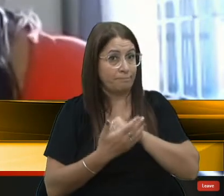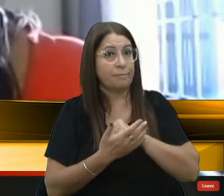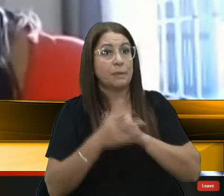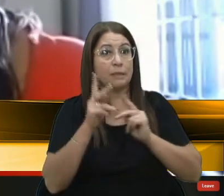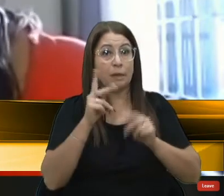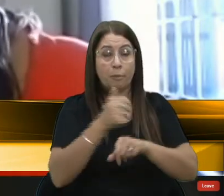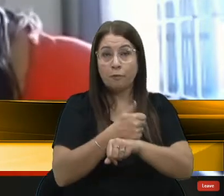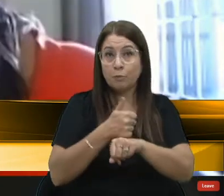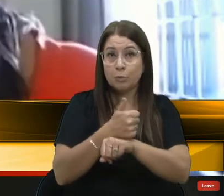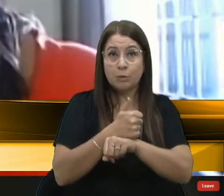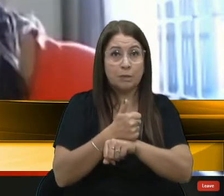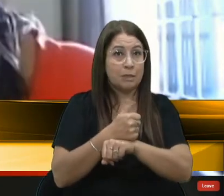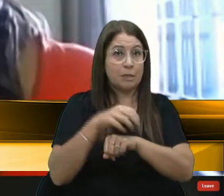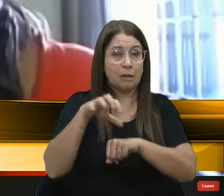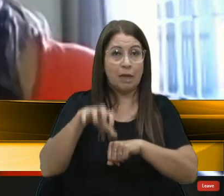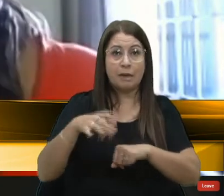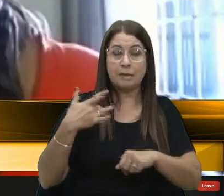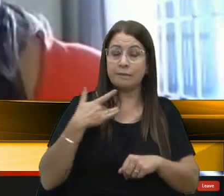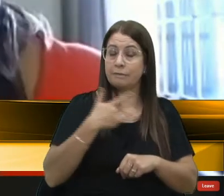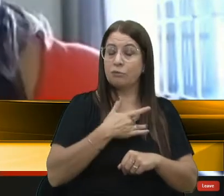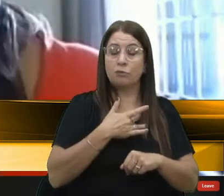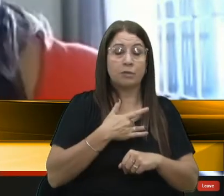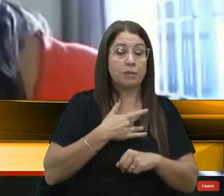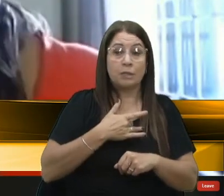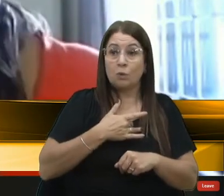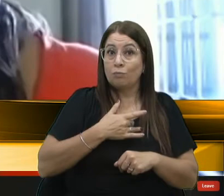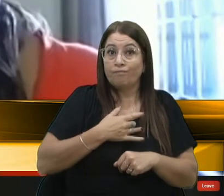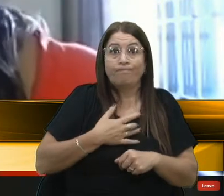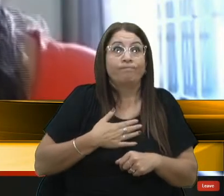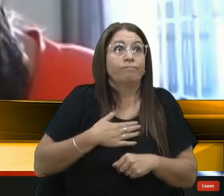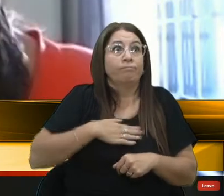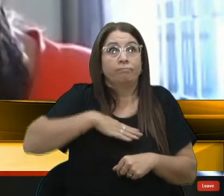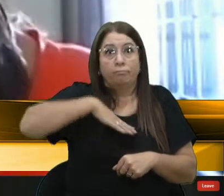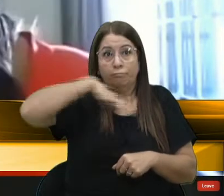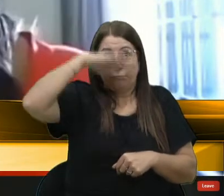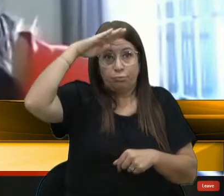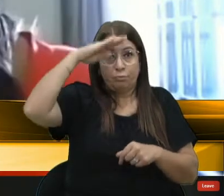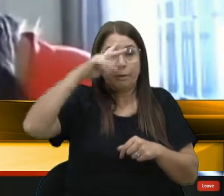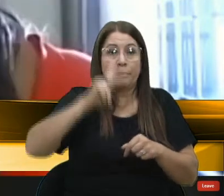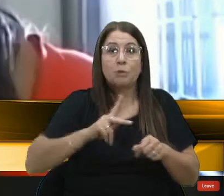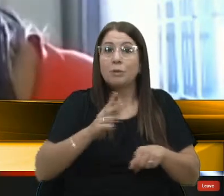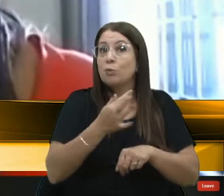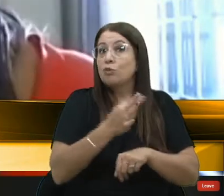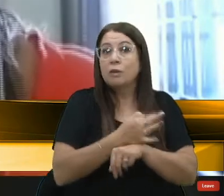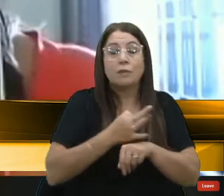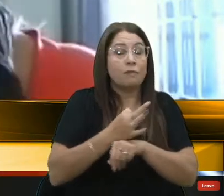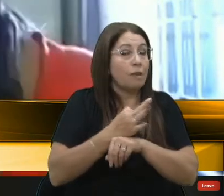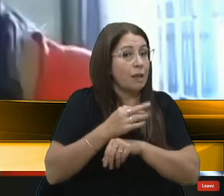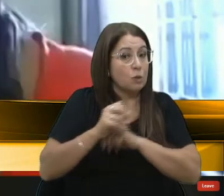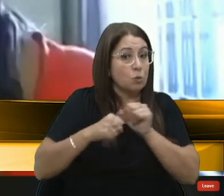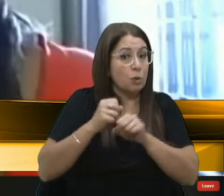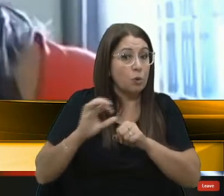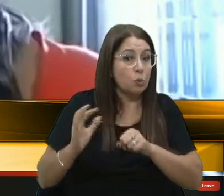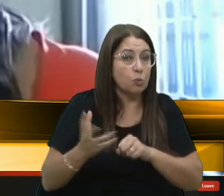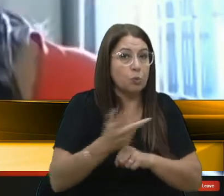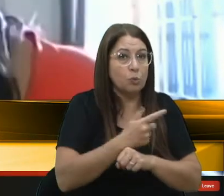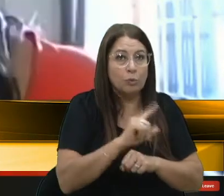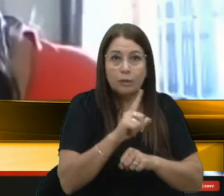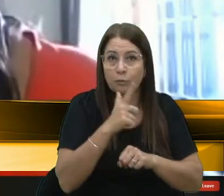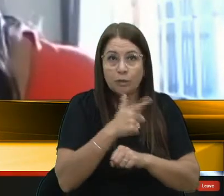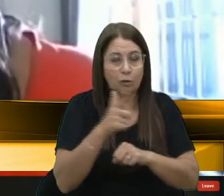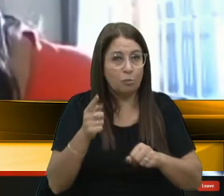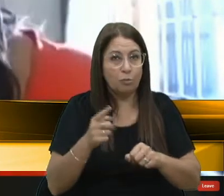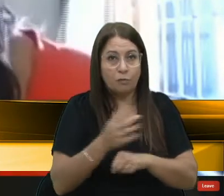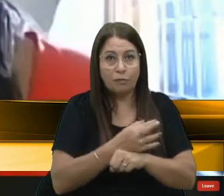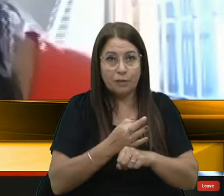profissionais da saúde estão esgotados, né? A gente sabe aqui de profissionais que não tiraram férias durante o ano inteiro e não vão tirar, né?